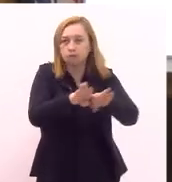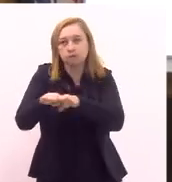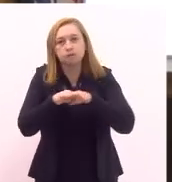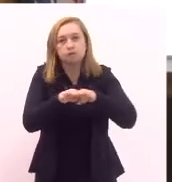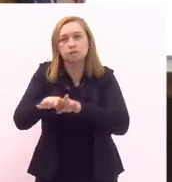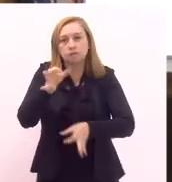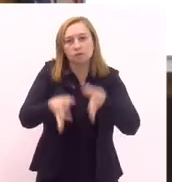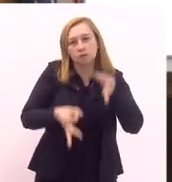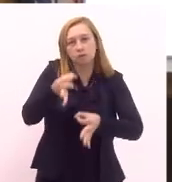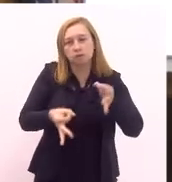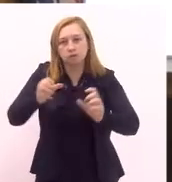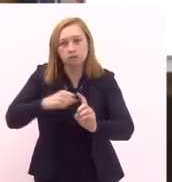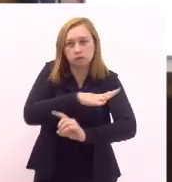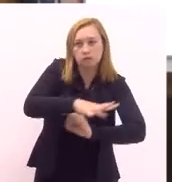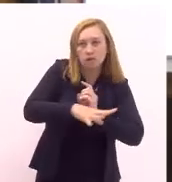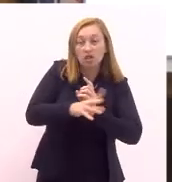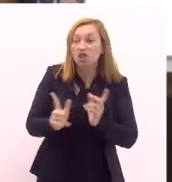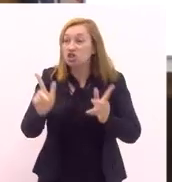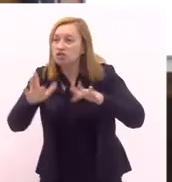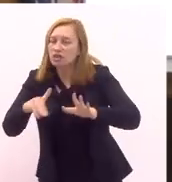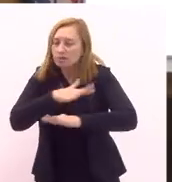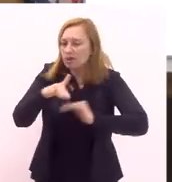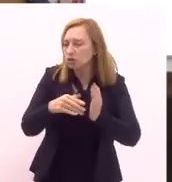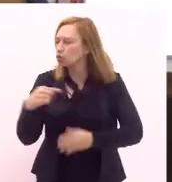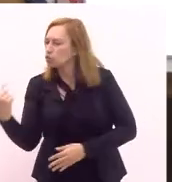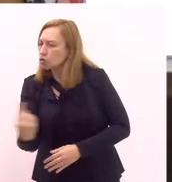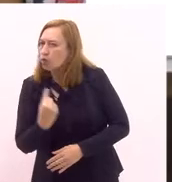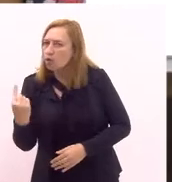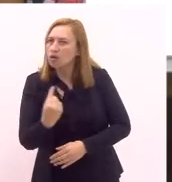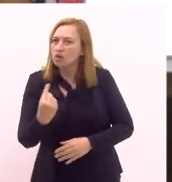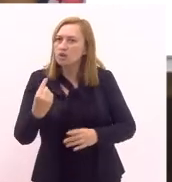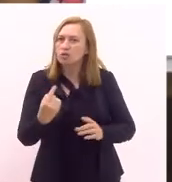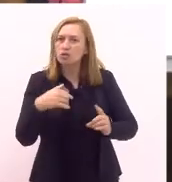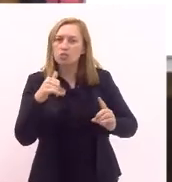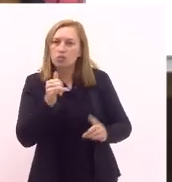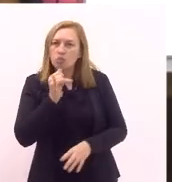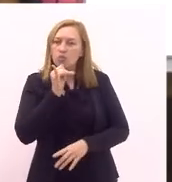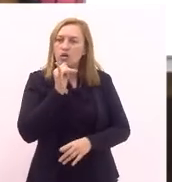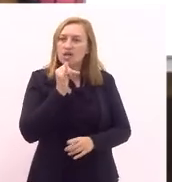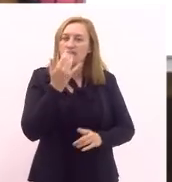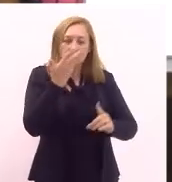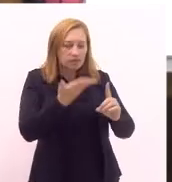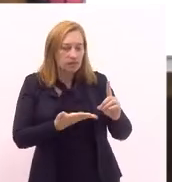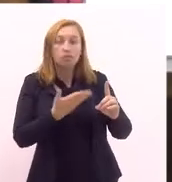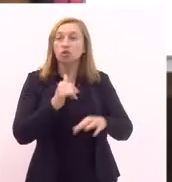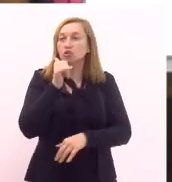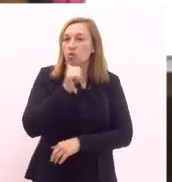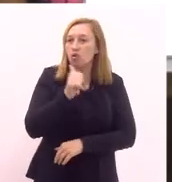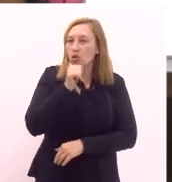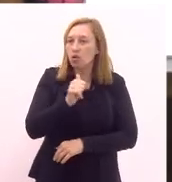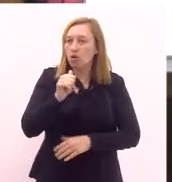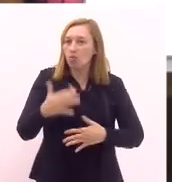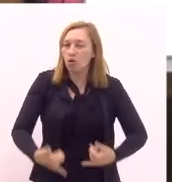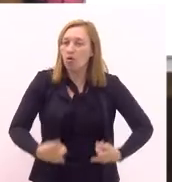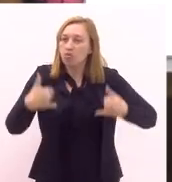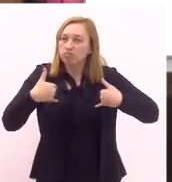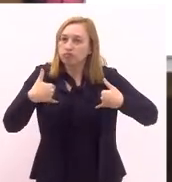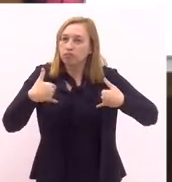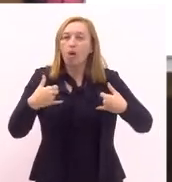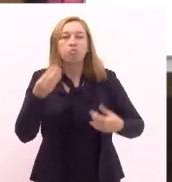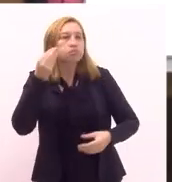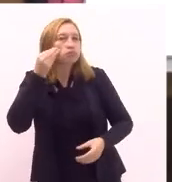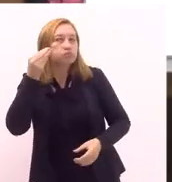e da justiça social referência para todos nós e um exemplo de brasileira tem muita honra de ter oportunidade